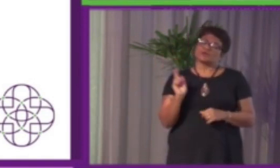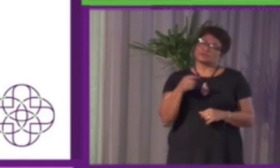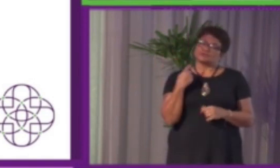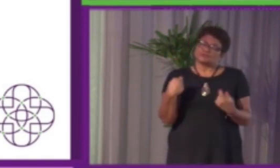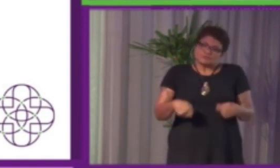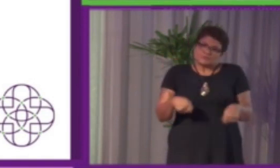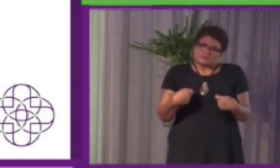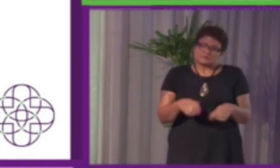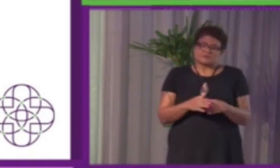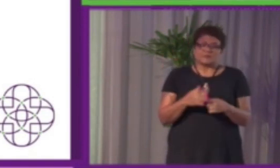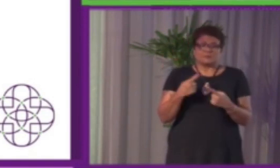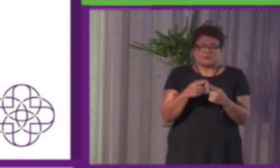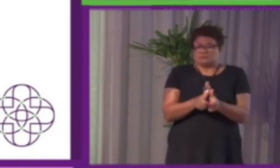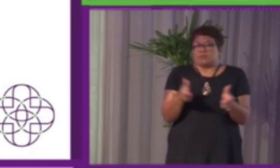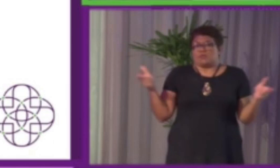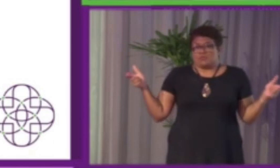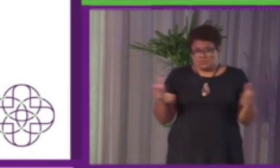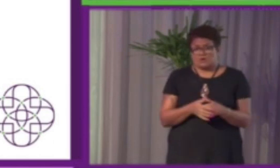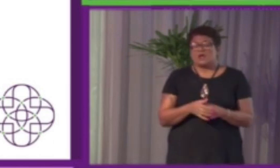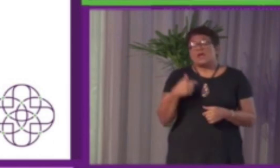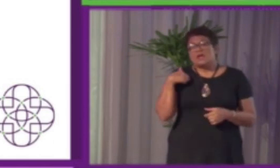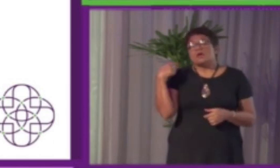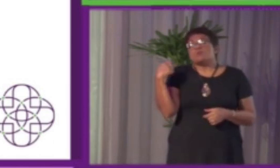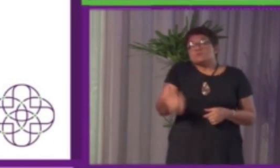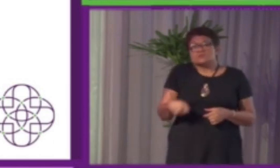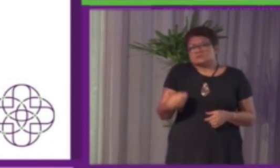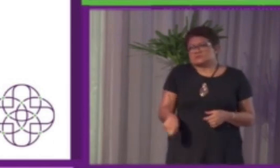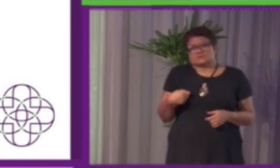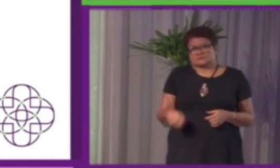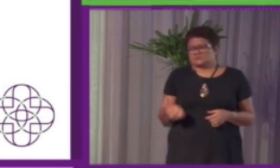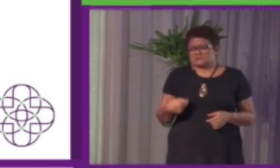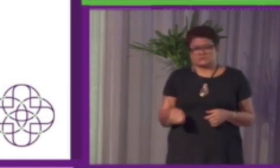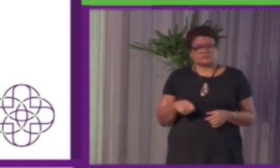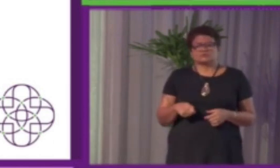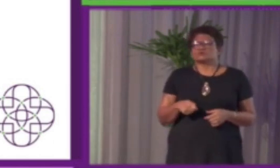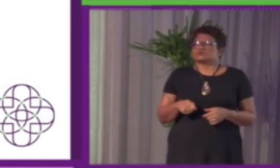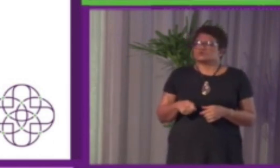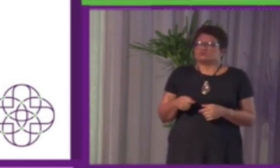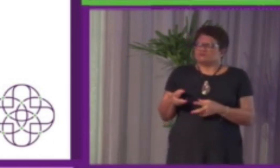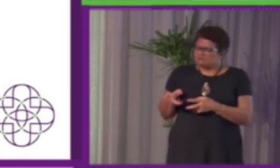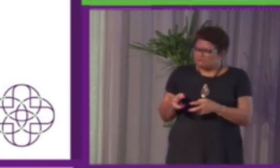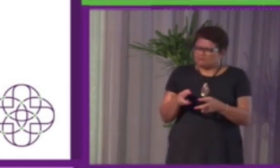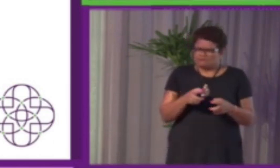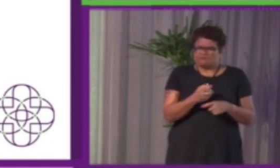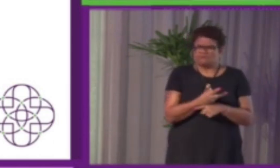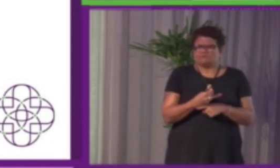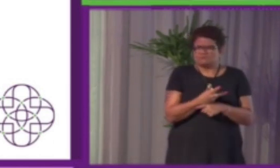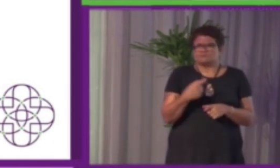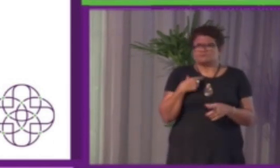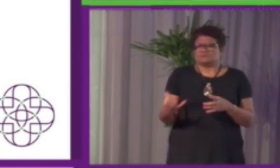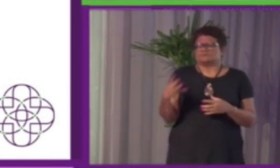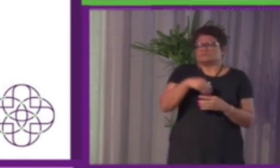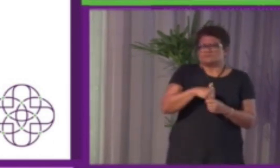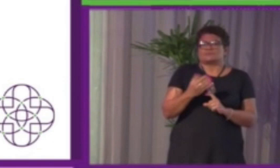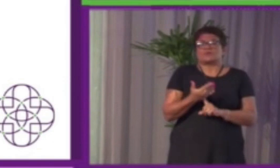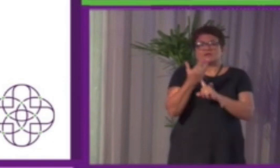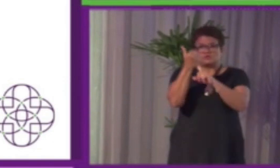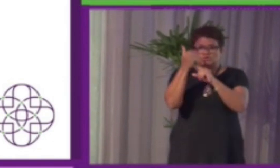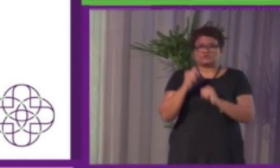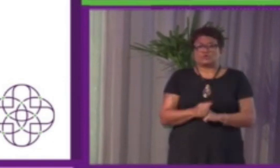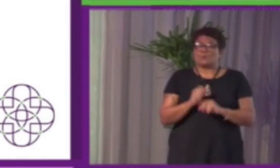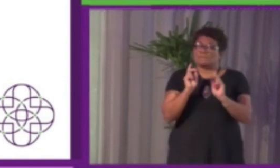claro, tá? É maximização. Então, eu devo tentar buscar, incorporar tecnologias que, com o